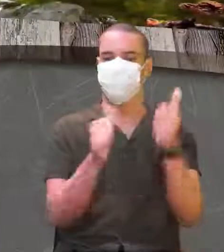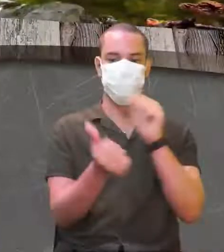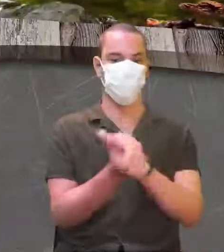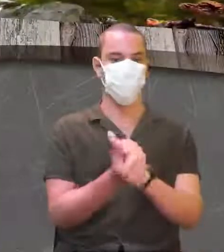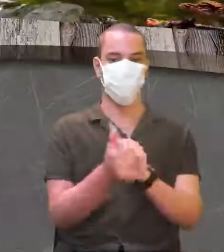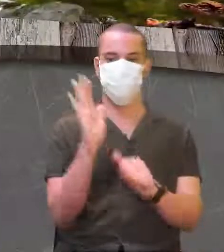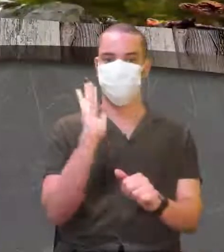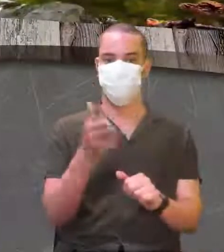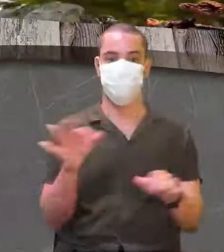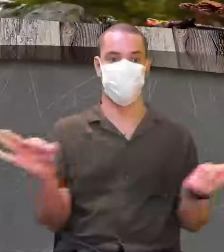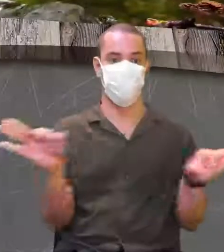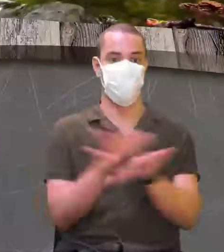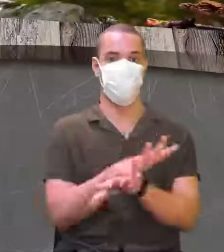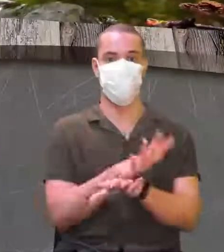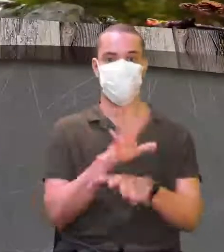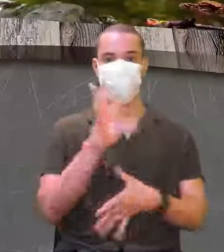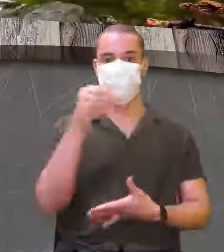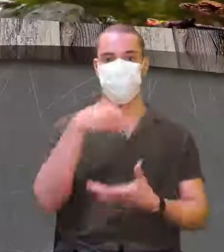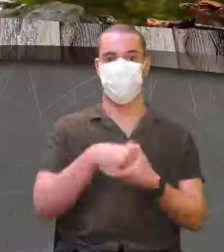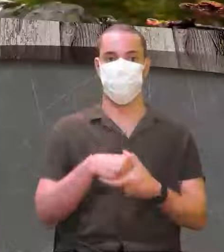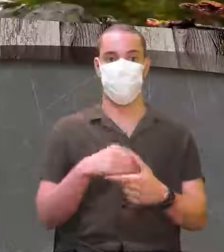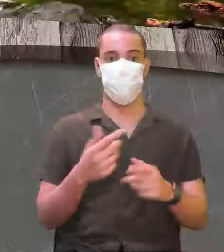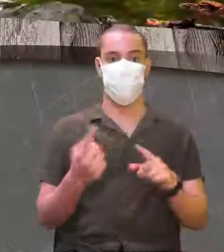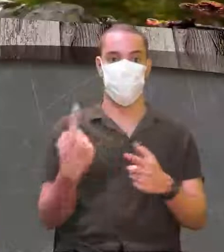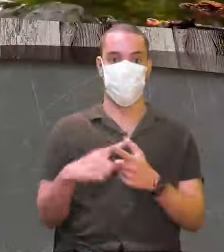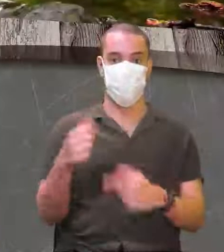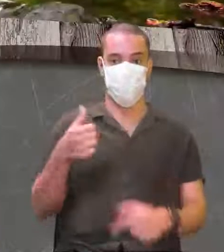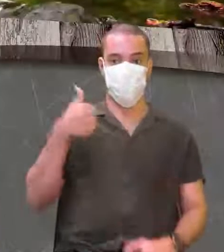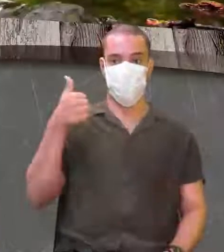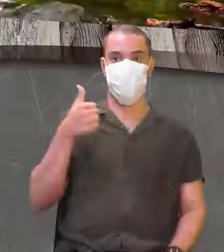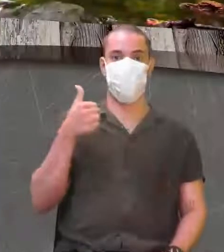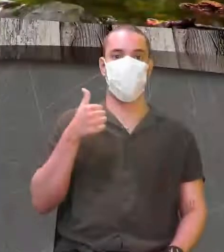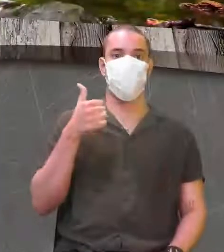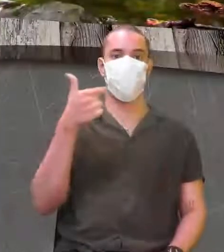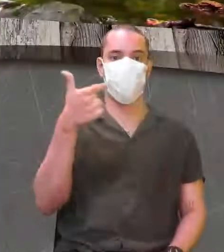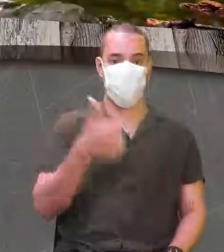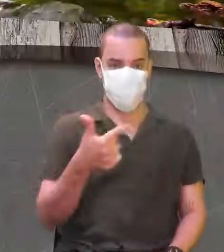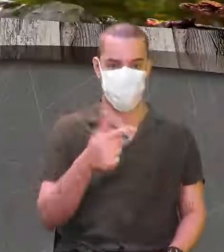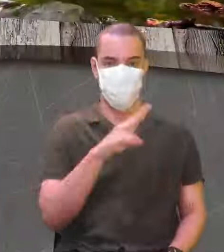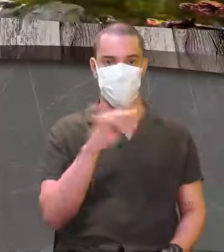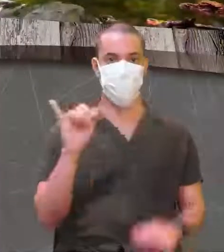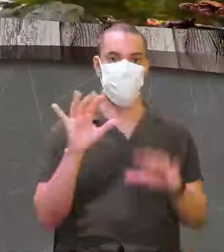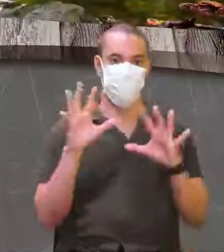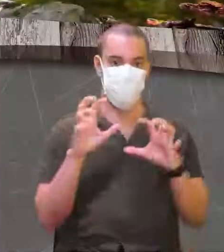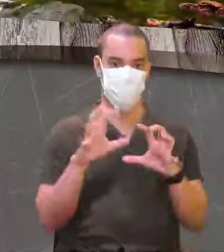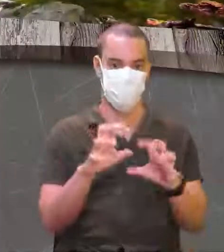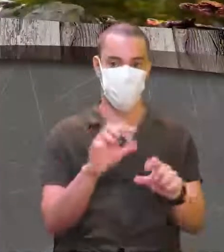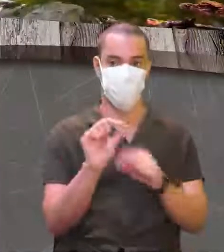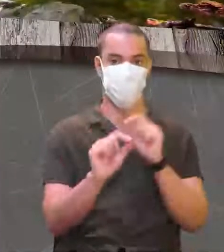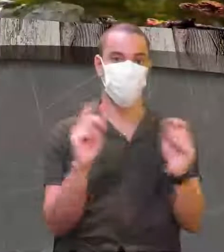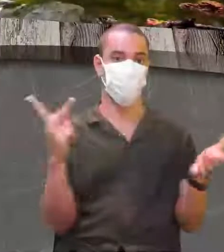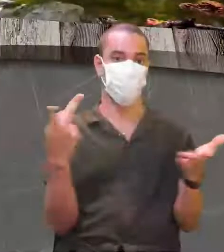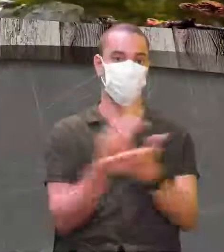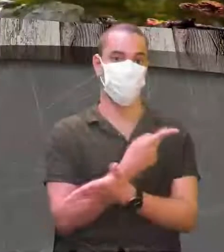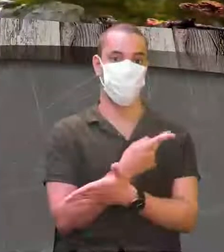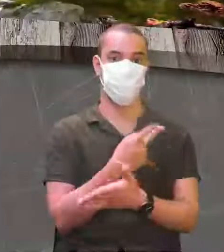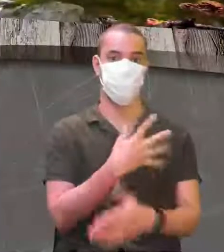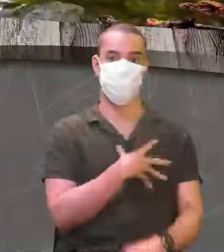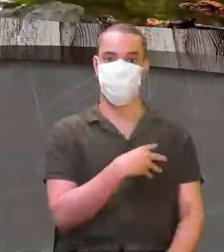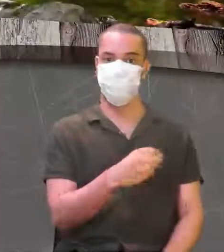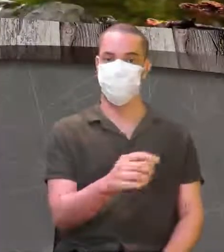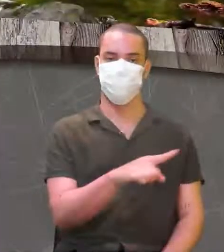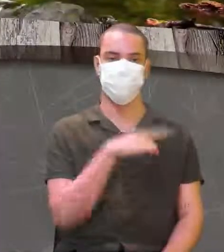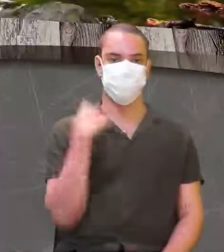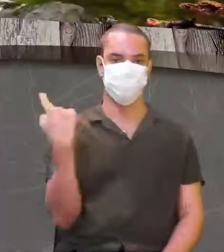O anticorpo já vai estar pronto nela, ele já, por causa daquela primeira gravidez. Então, vai reagir e faz com que, né, esse filho possa